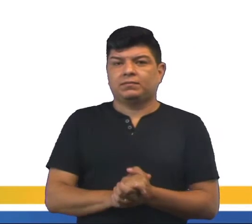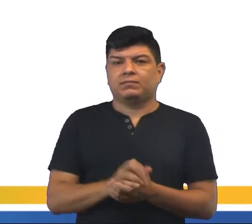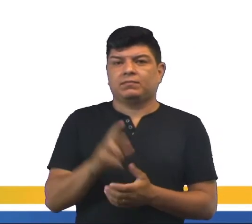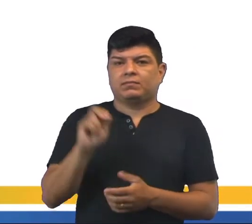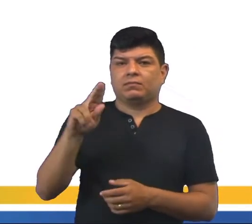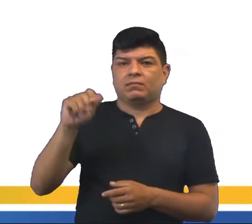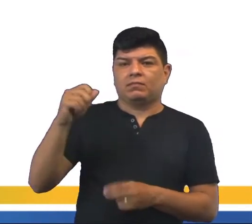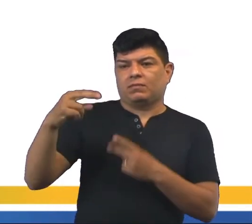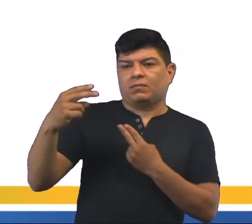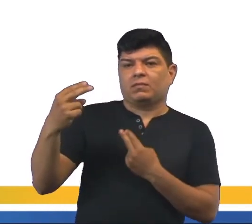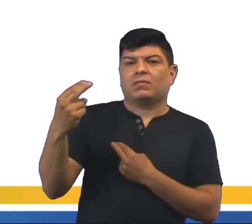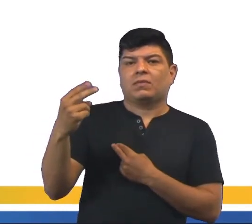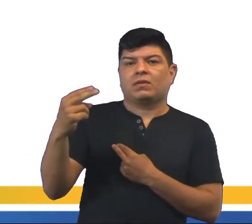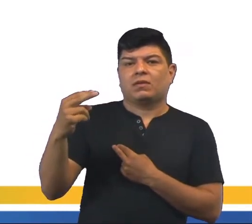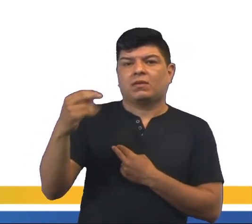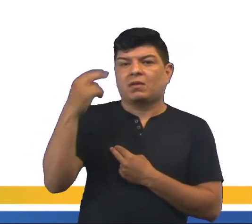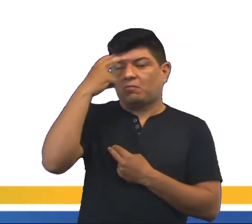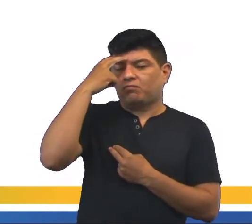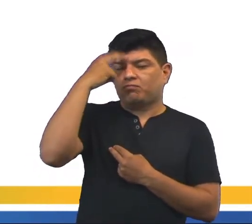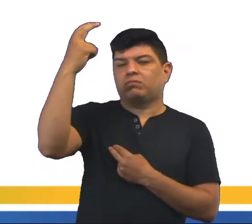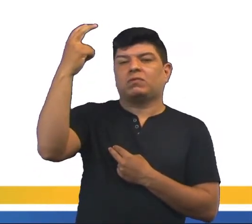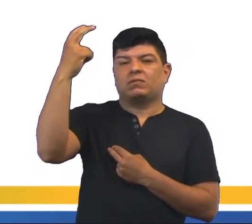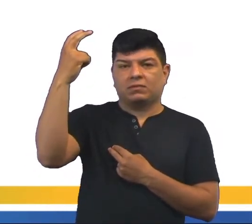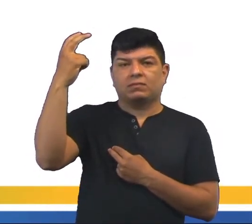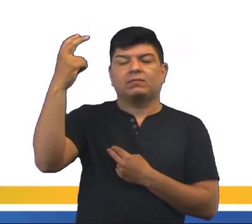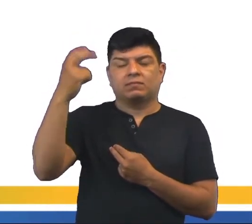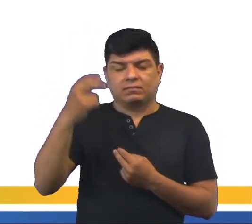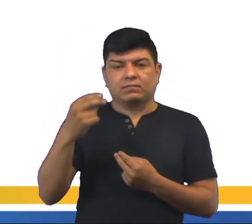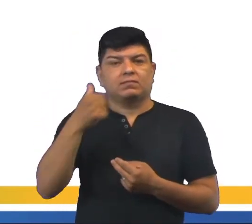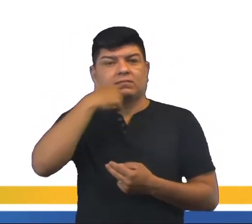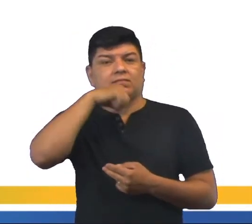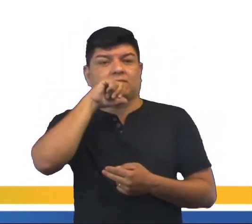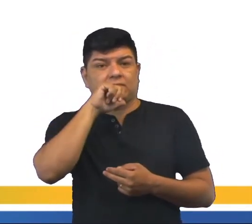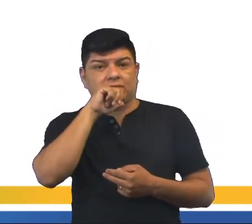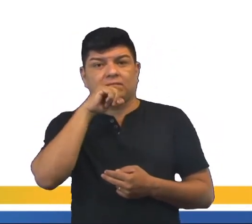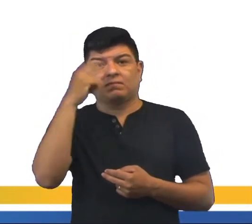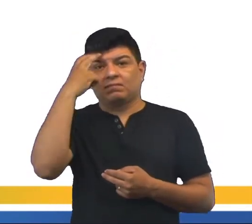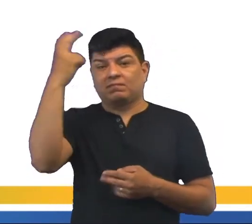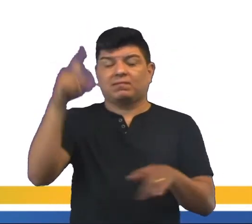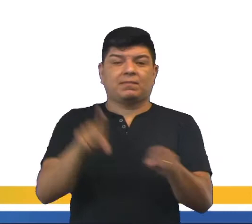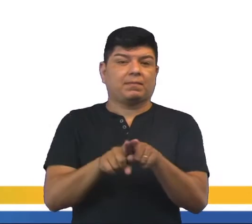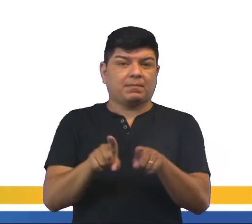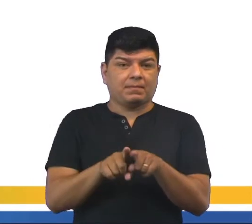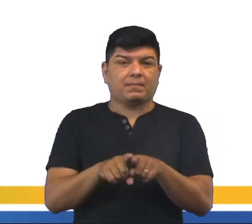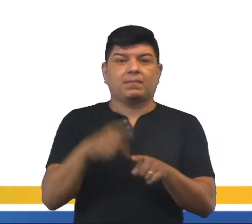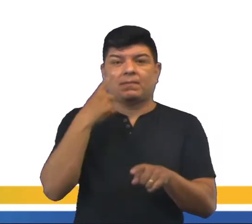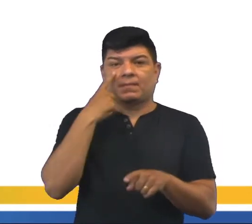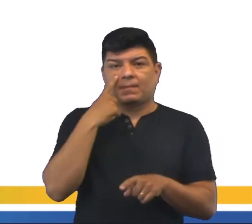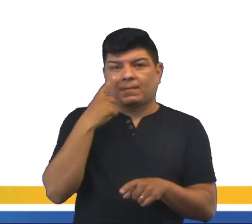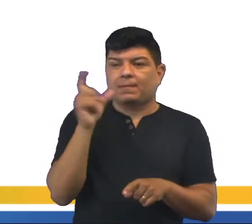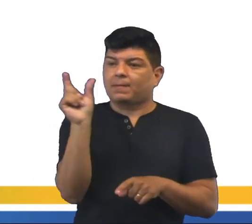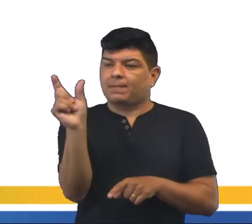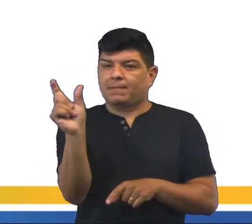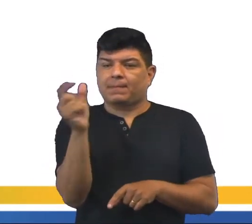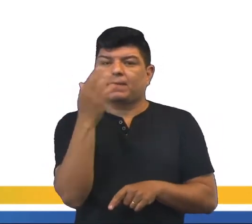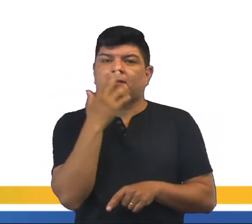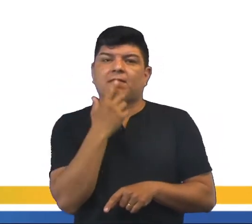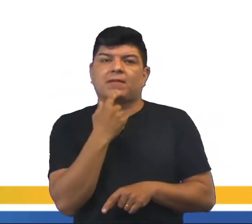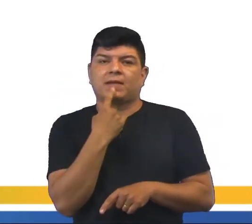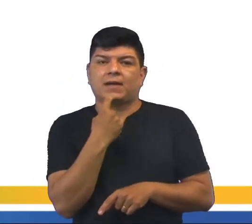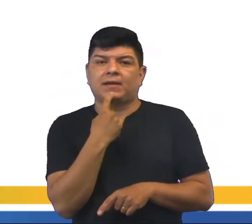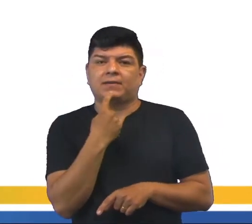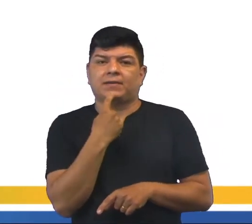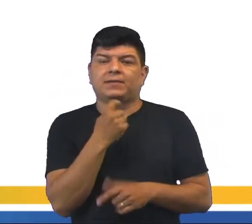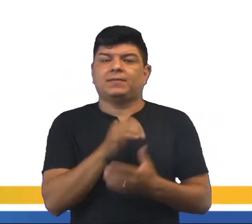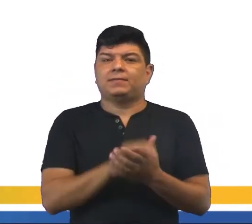Juan e seu irmão são muito inteligentes, né? E a sua mãe é inteligente também. Então, observe que as palavras em vermelho,